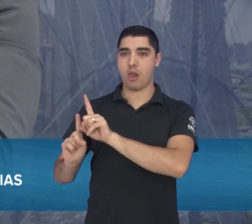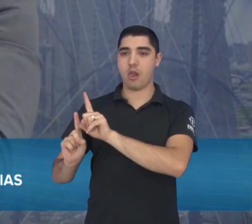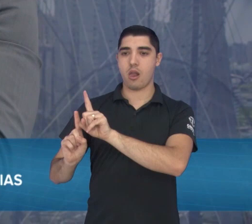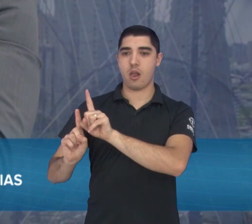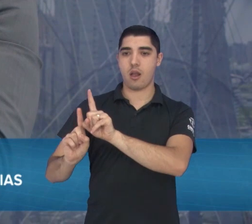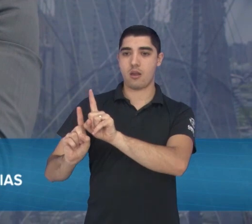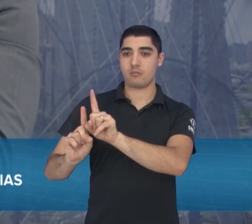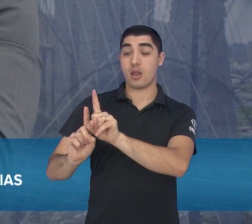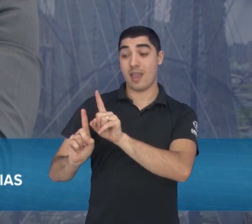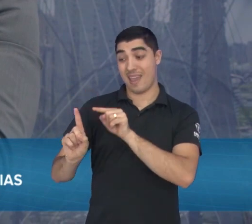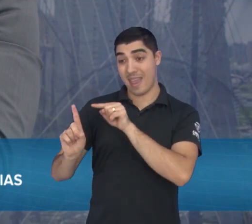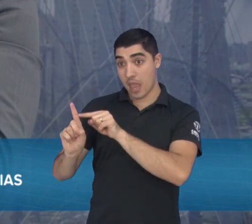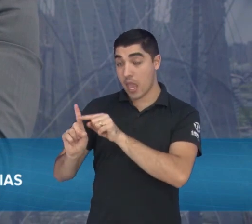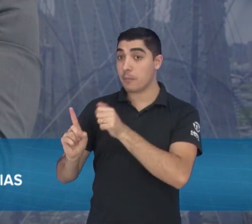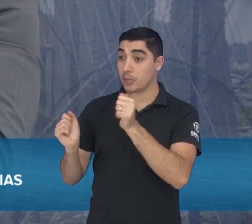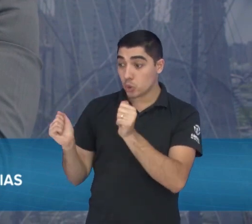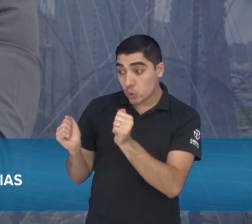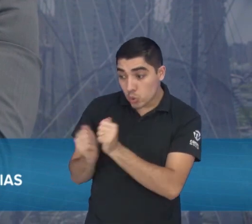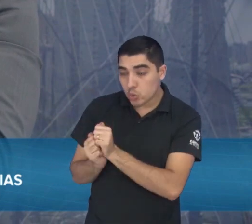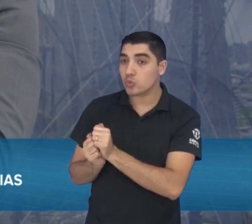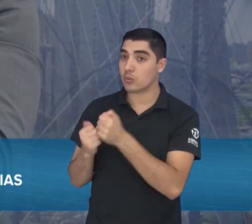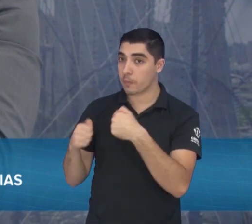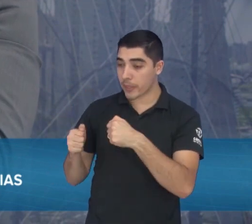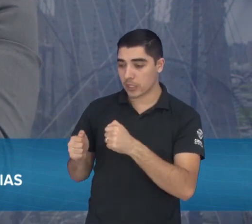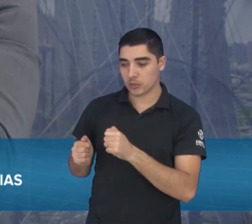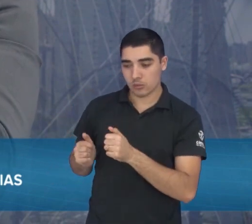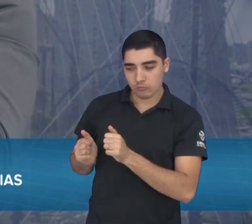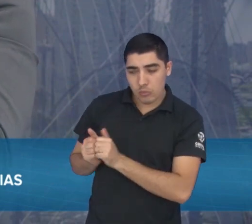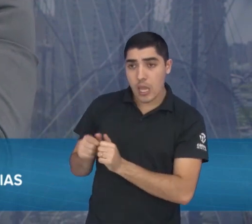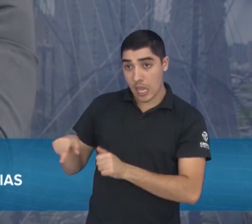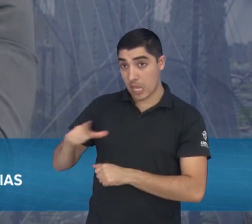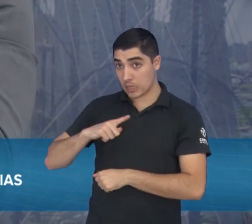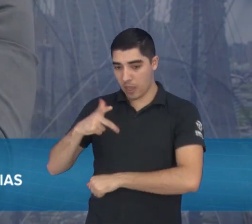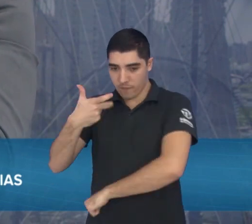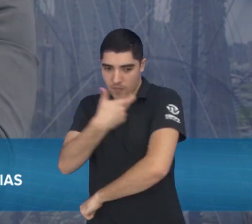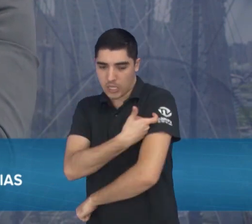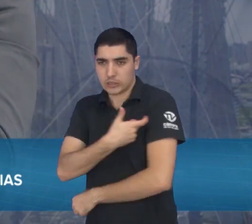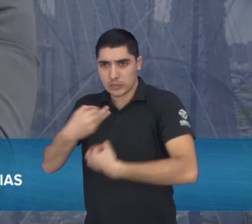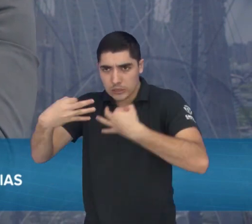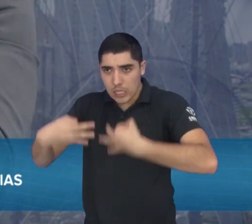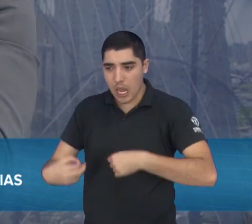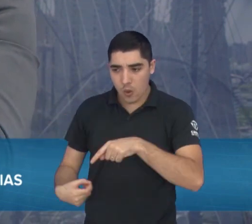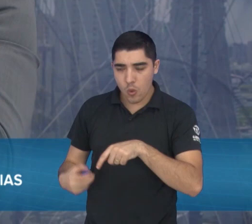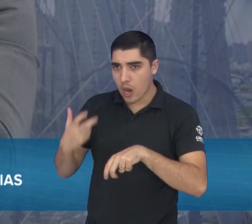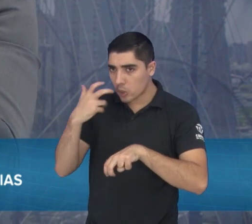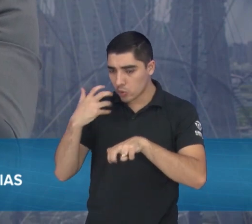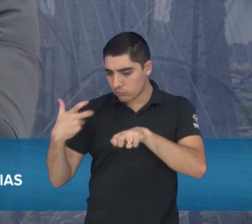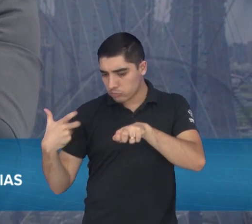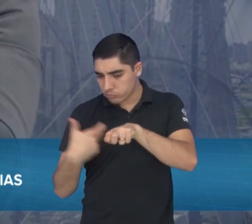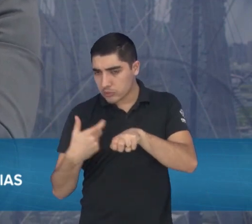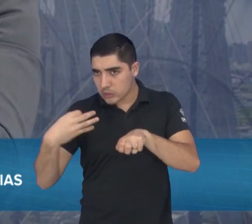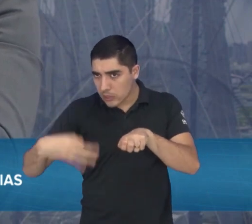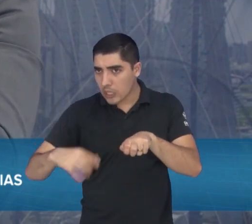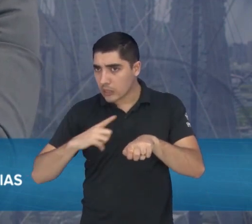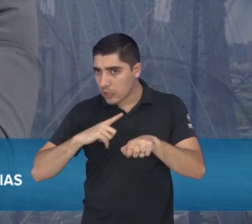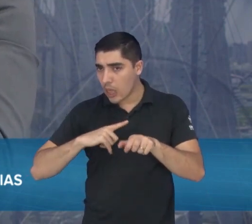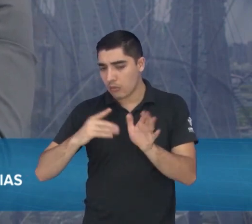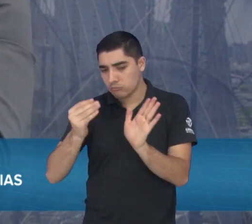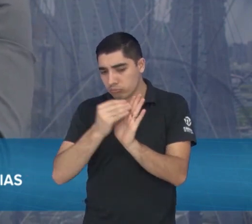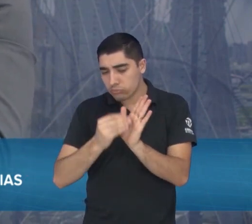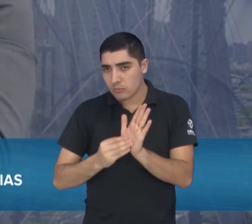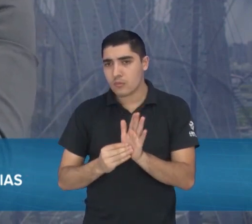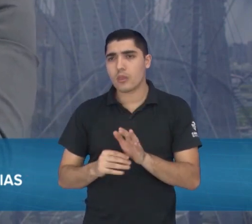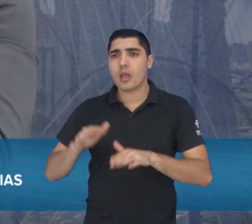salubridade, as vacinas dos animais estão em dia? Será que ele não está sendo bem cuidado, não está exalando odor ou